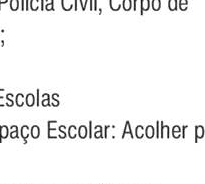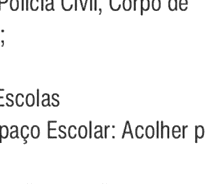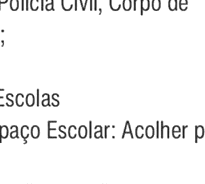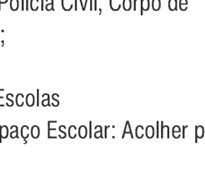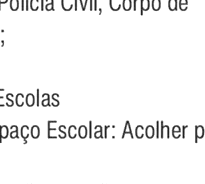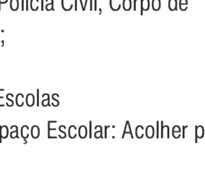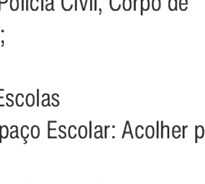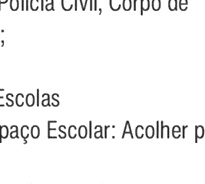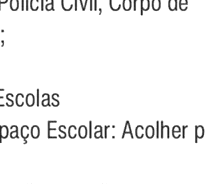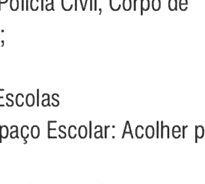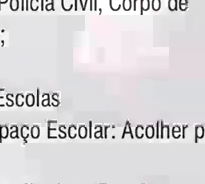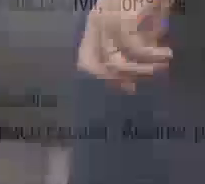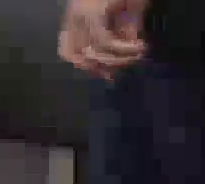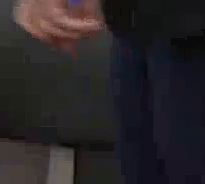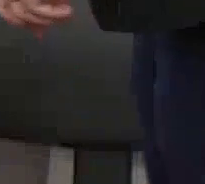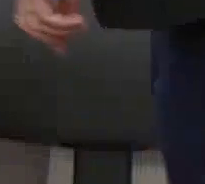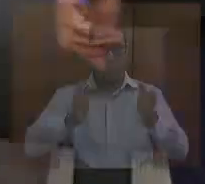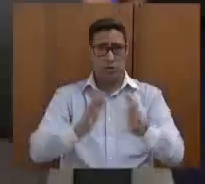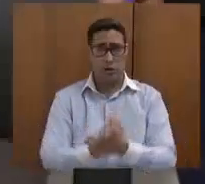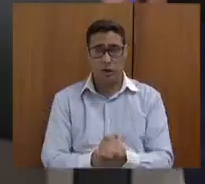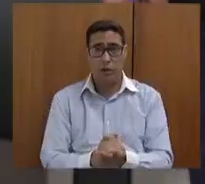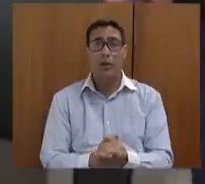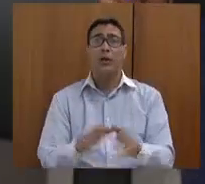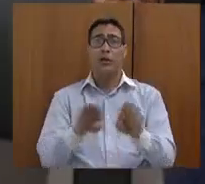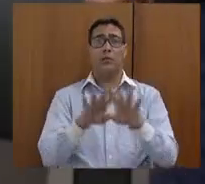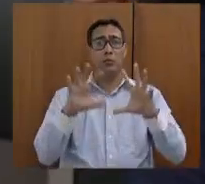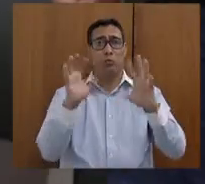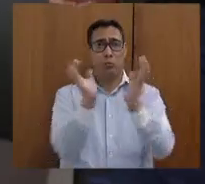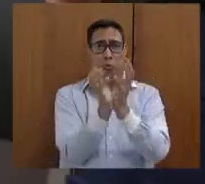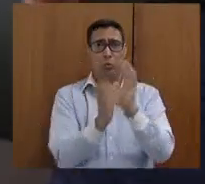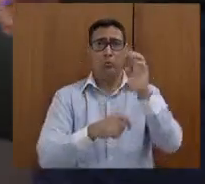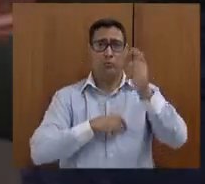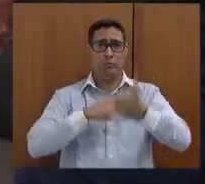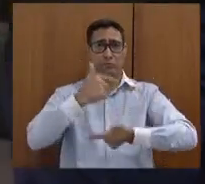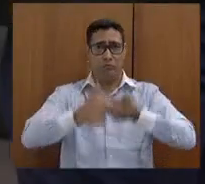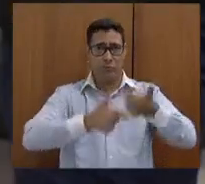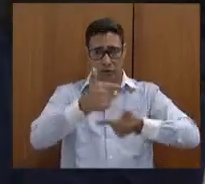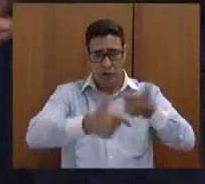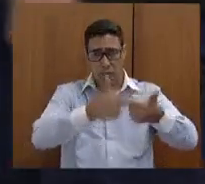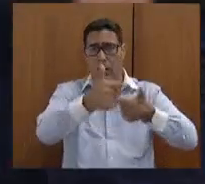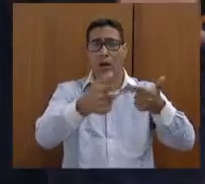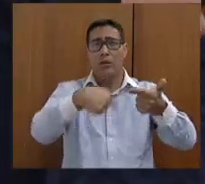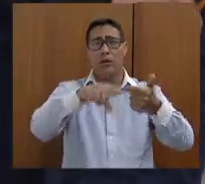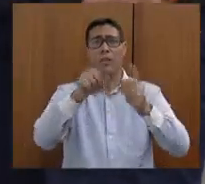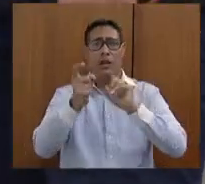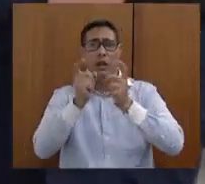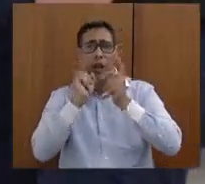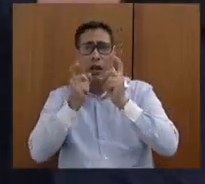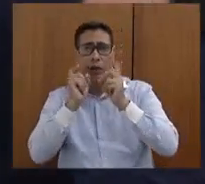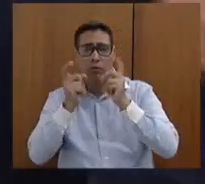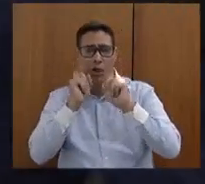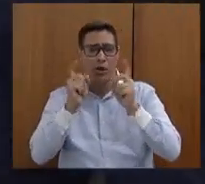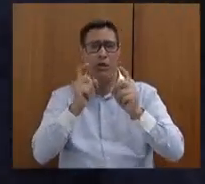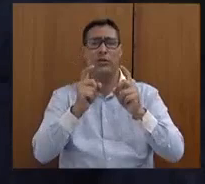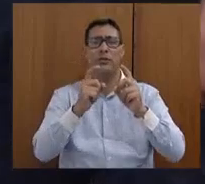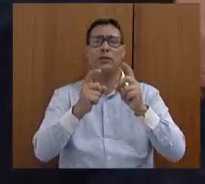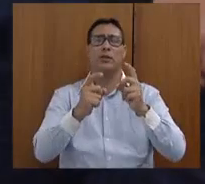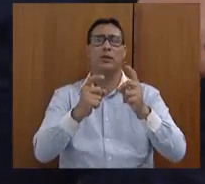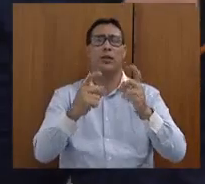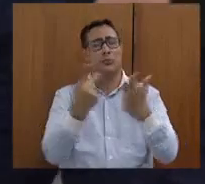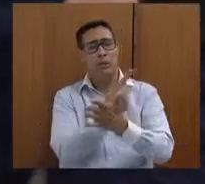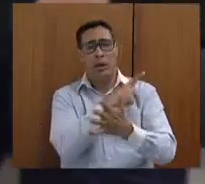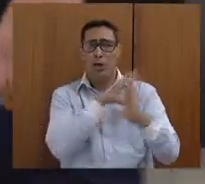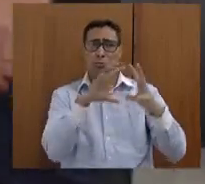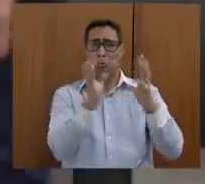essas instituições instalamos um grupo de trabalho que possui reuniões periódicas também é um grupo interno